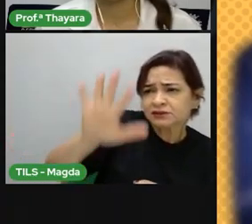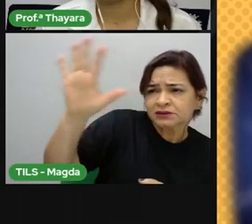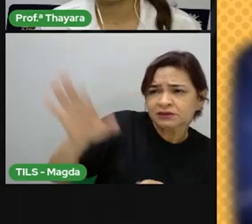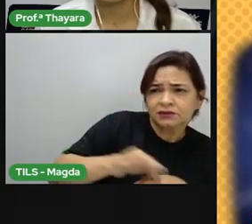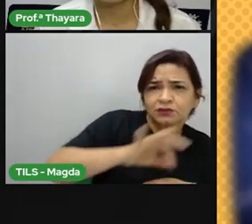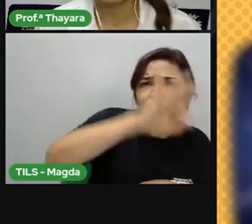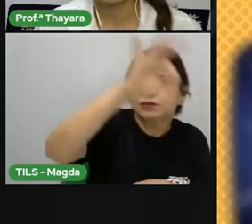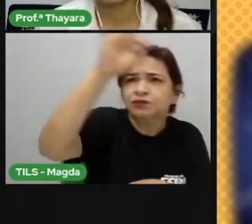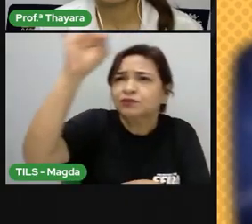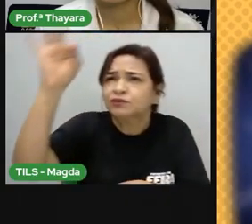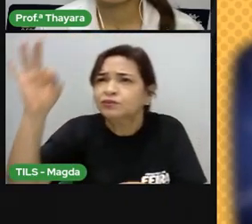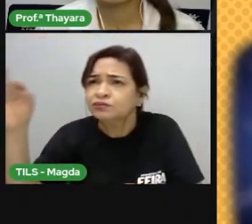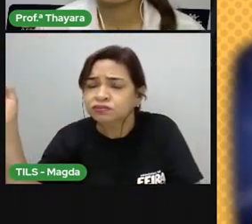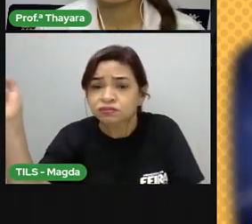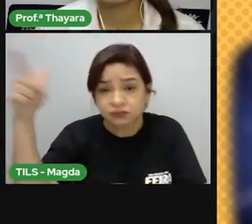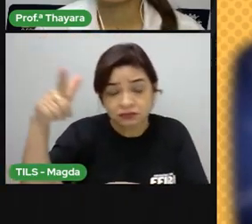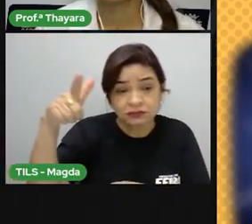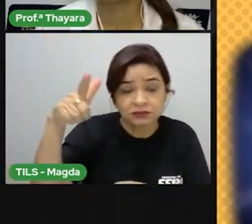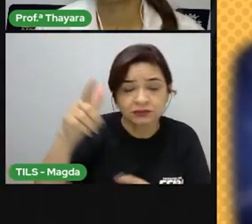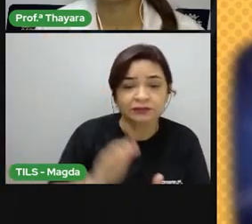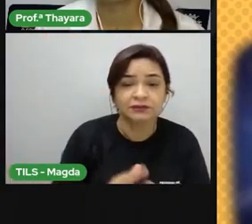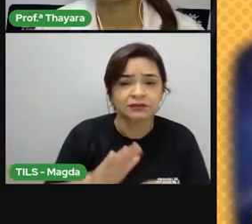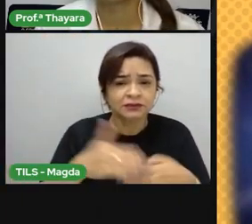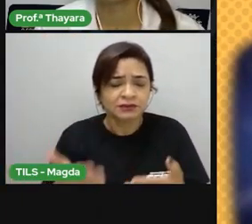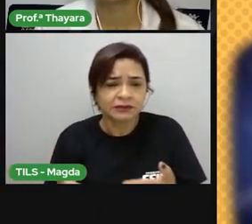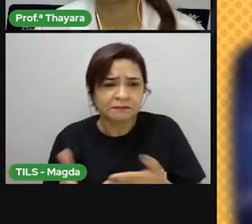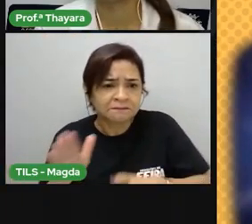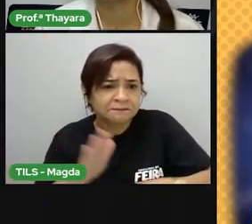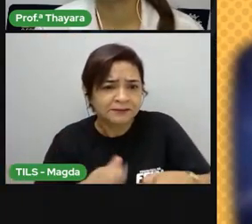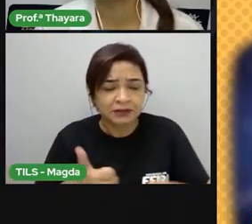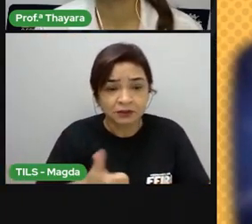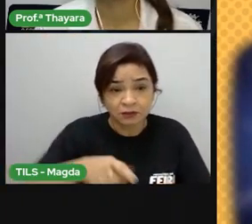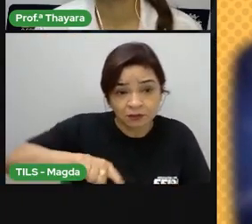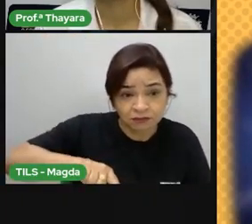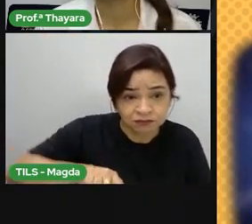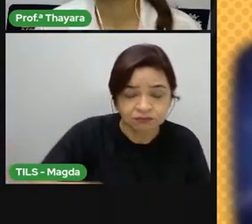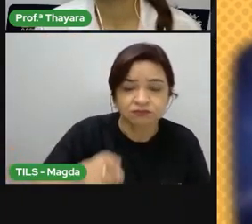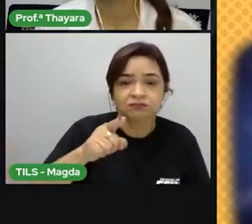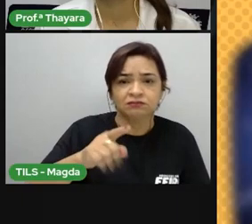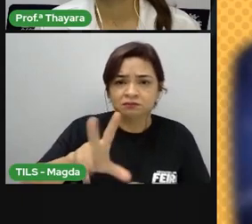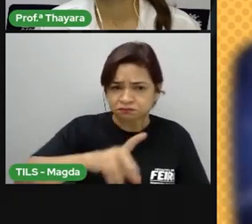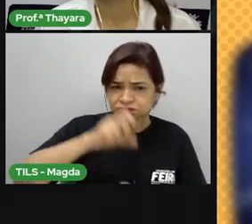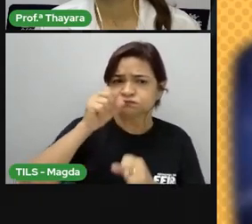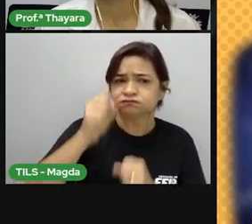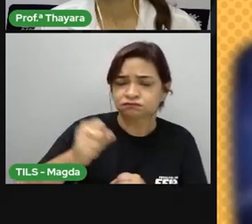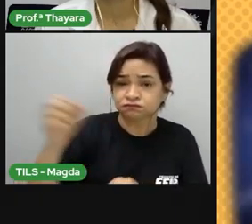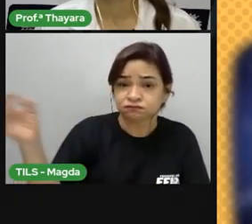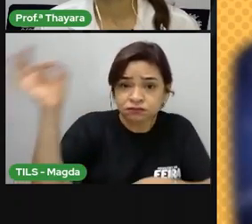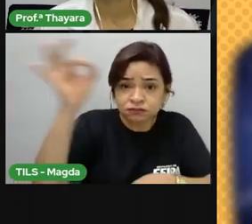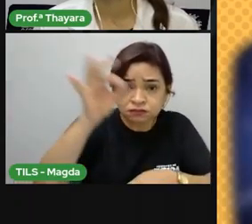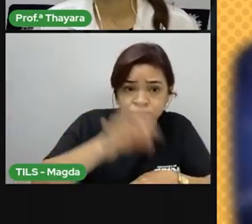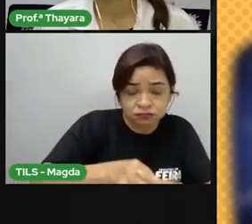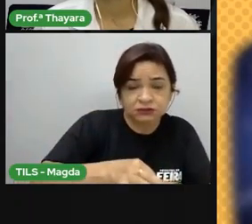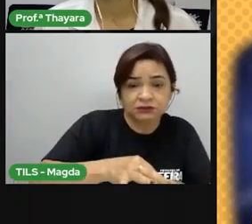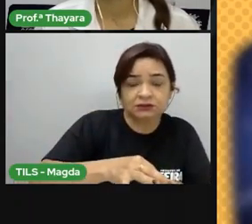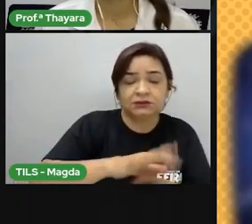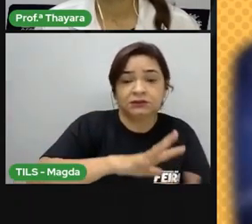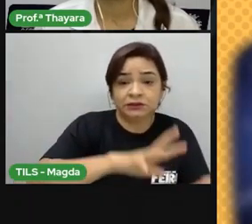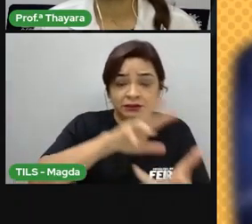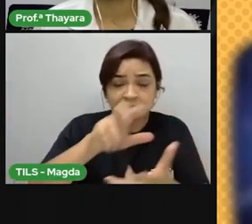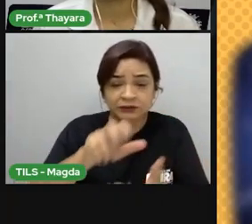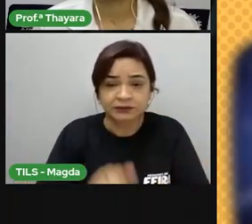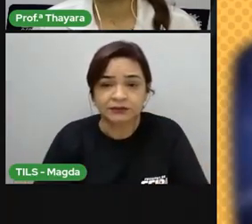objetos do Sistema Solar. Estima-se que existam cerca de 1 milhão de asteroides com potencial para atingir a Terra. E mesmo com todo o esforço